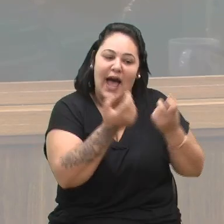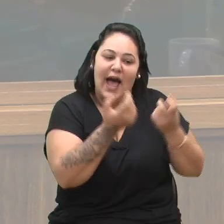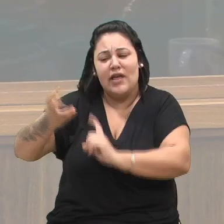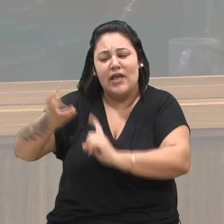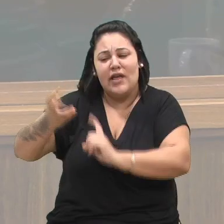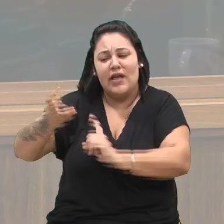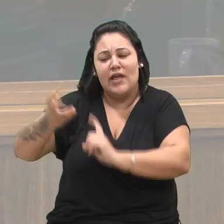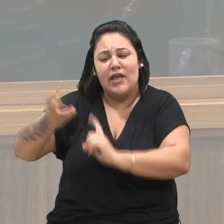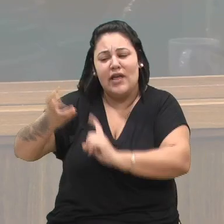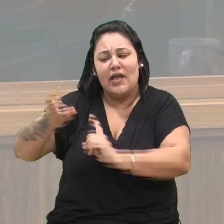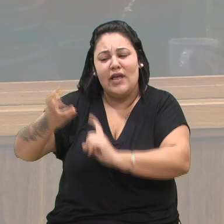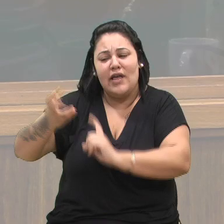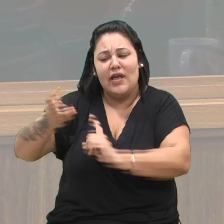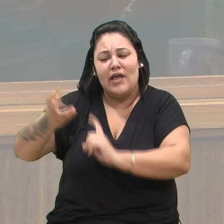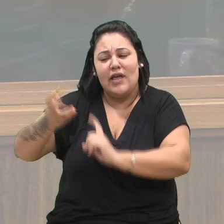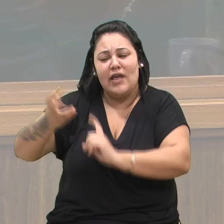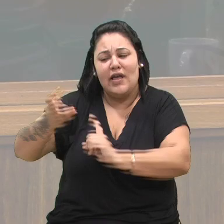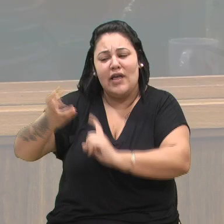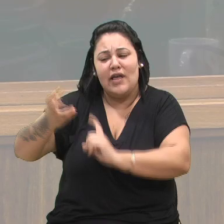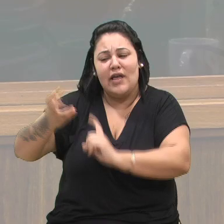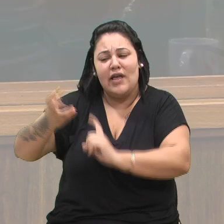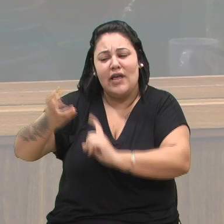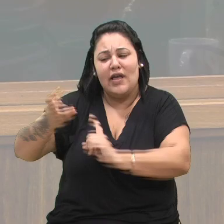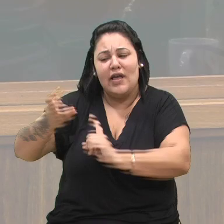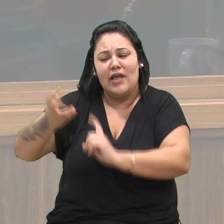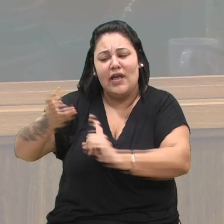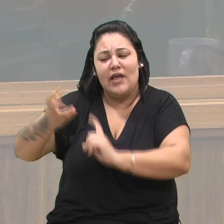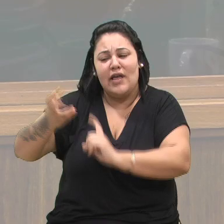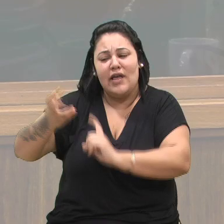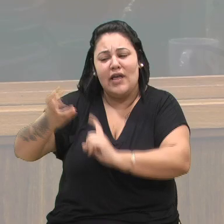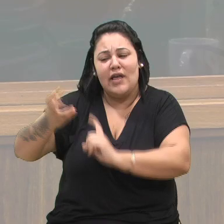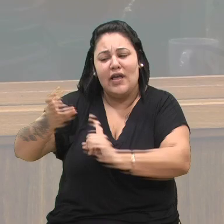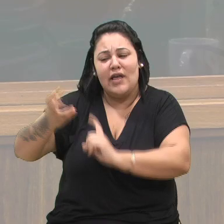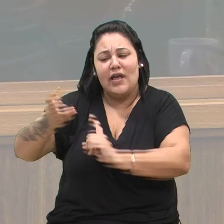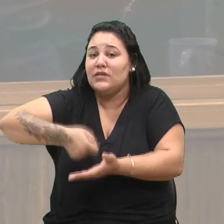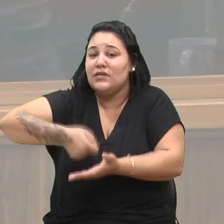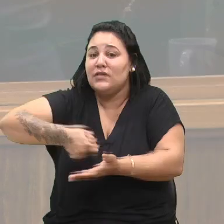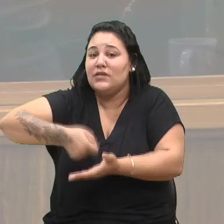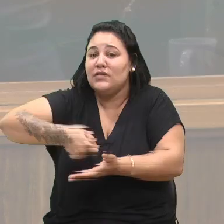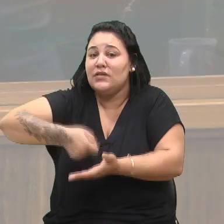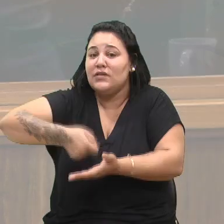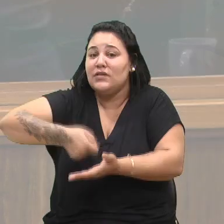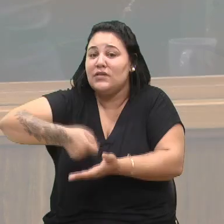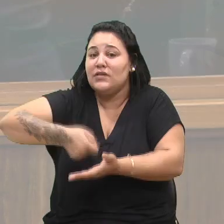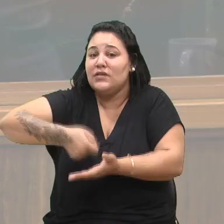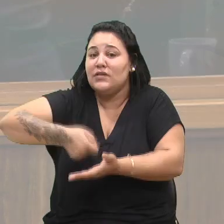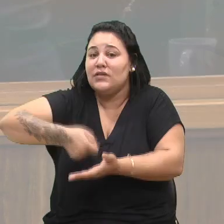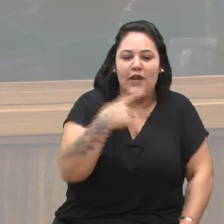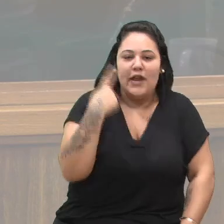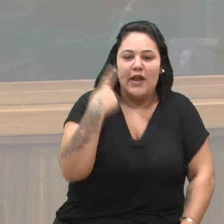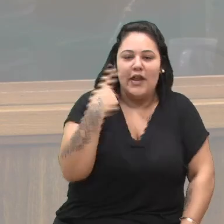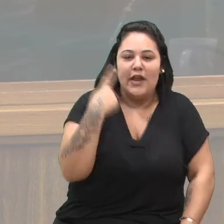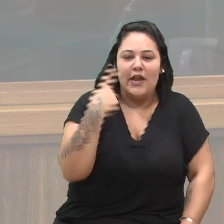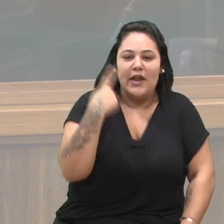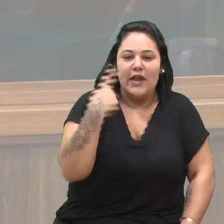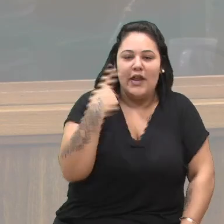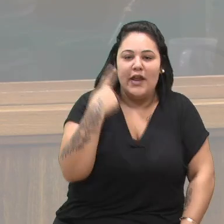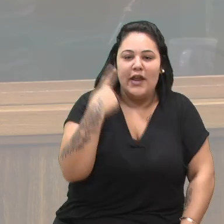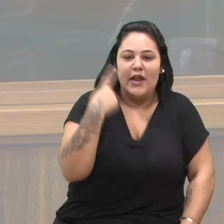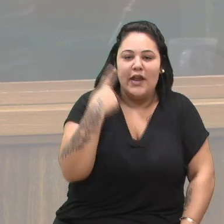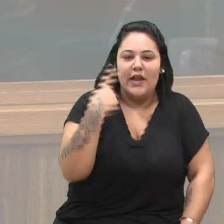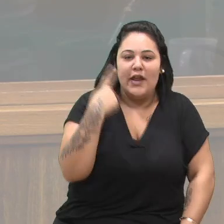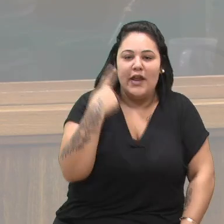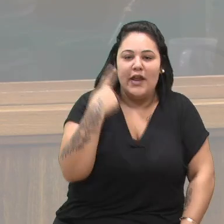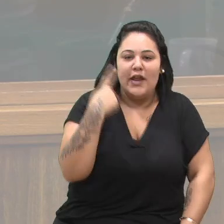das pessoas. Eu acho que é justamente isso que a gente tem que pensar. Quando um vereador aqui dentro desta casa faz uma